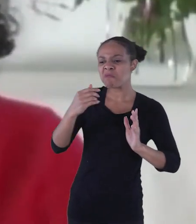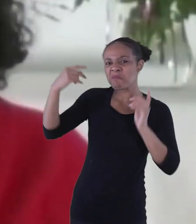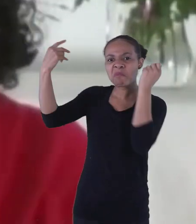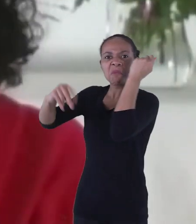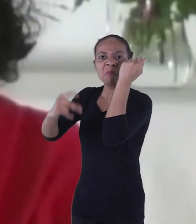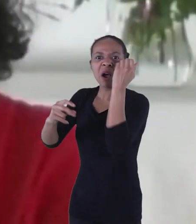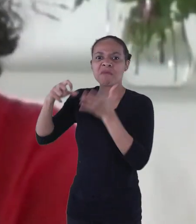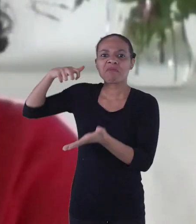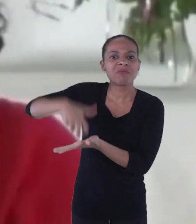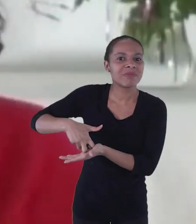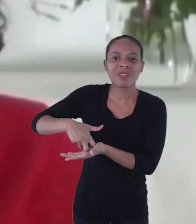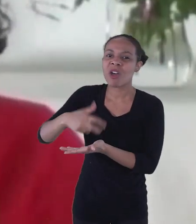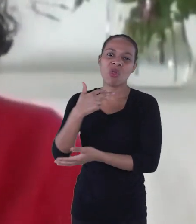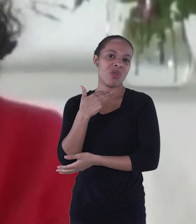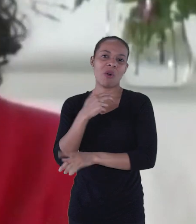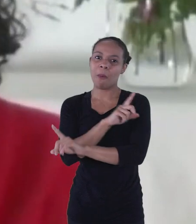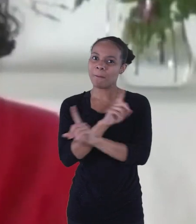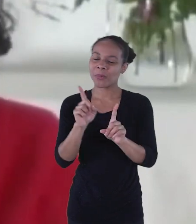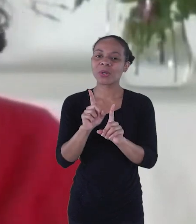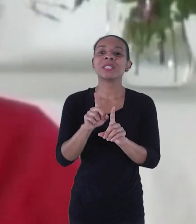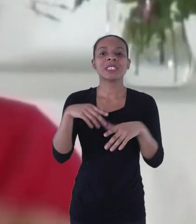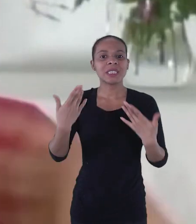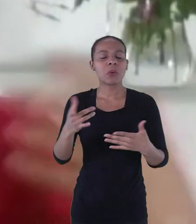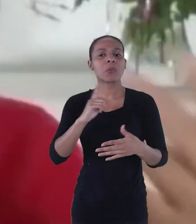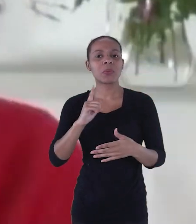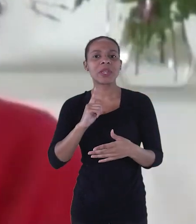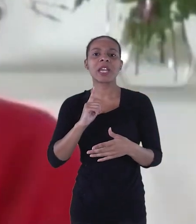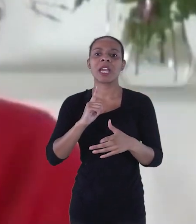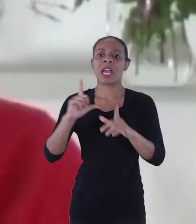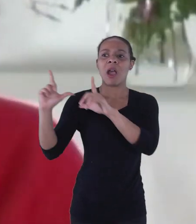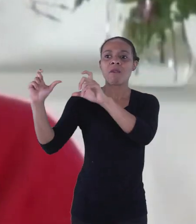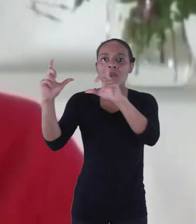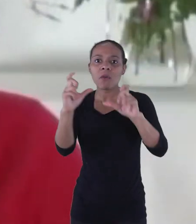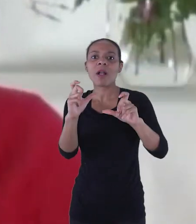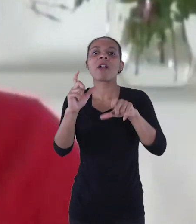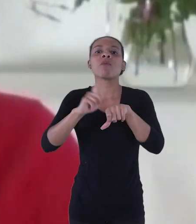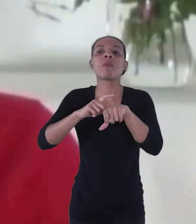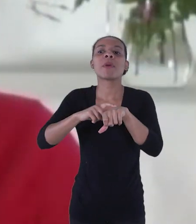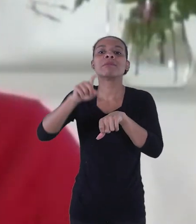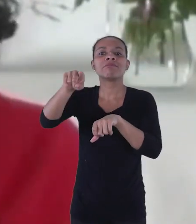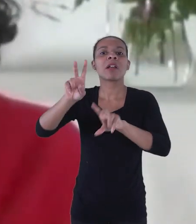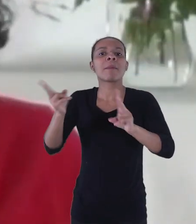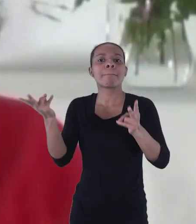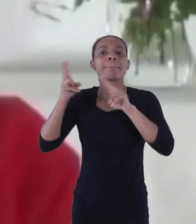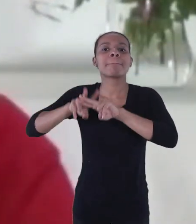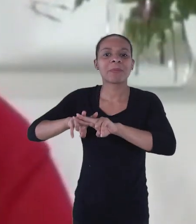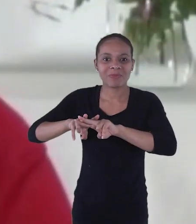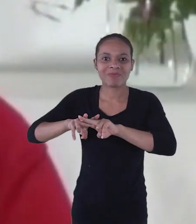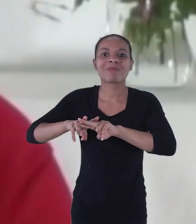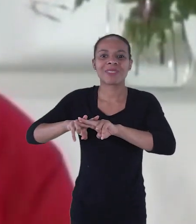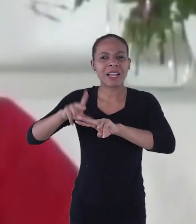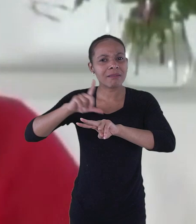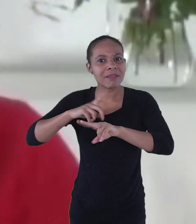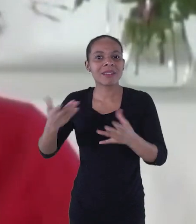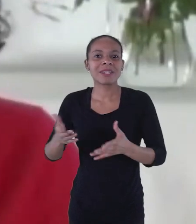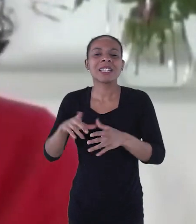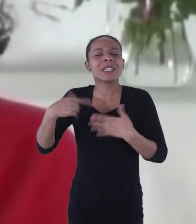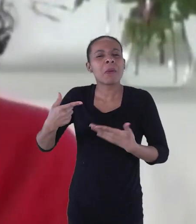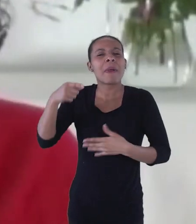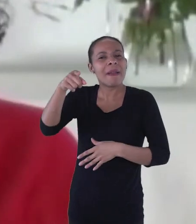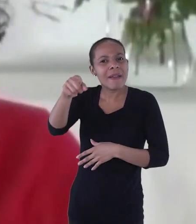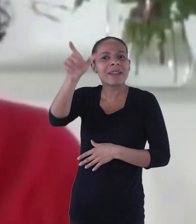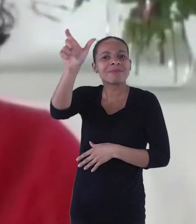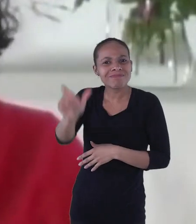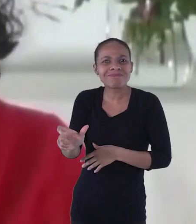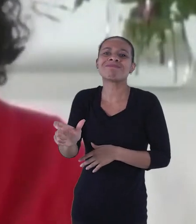vítimas de prisão, como o Tom mostra a fotografia, né, da prisão onde ela ficou. Então, ela é vítima de vilipêndio. Eu tenho um